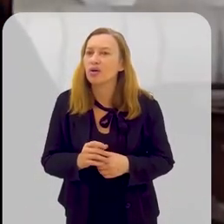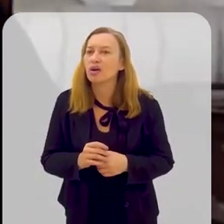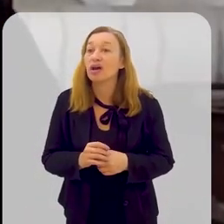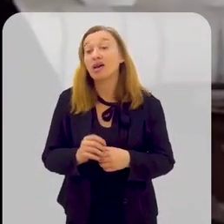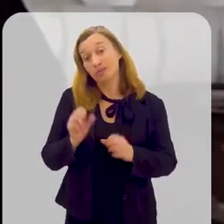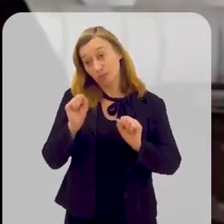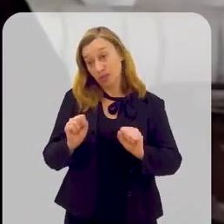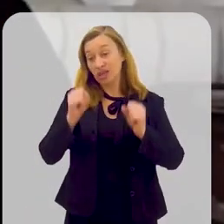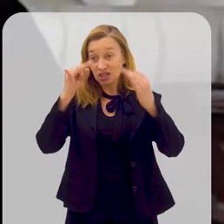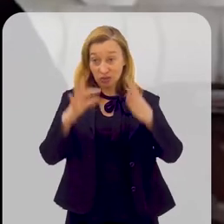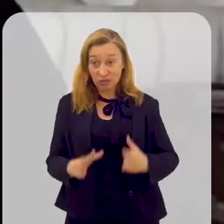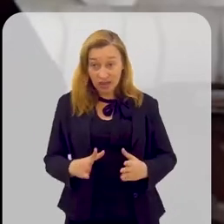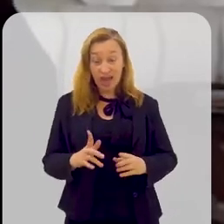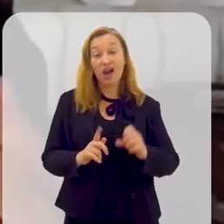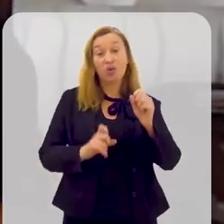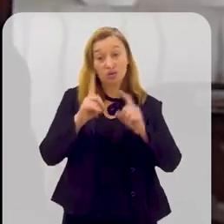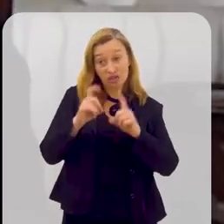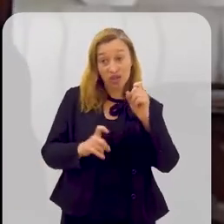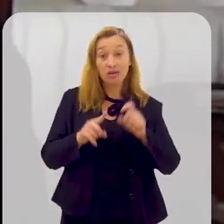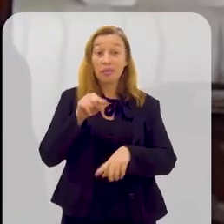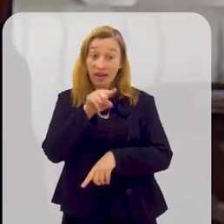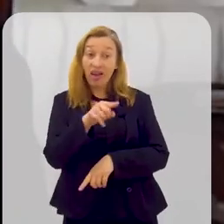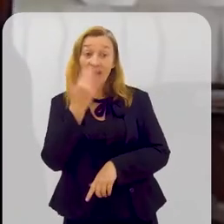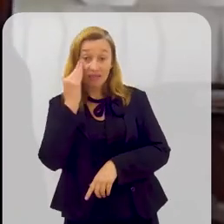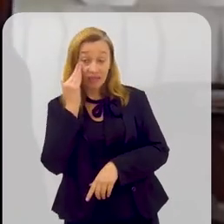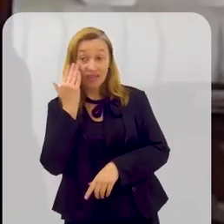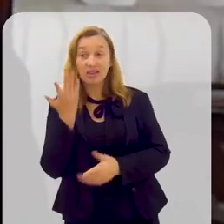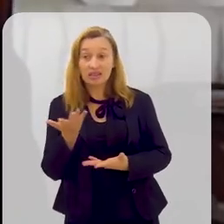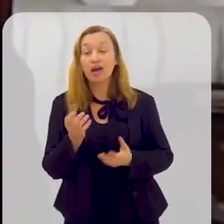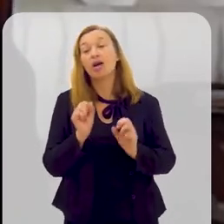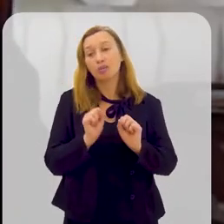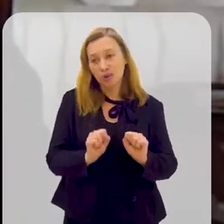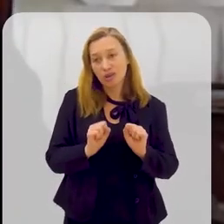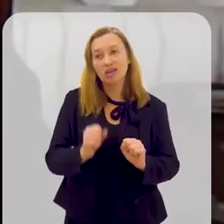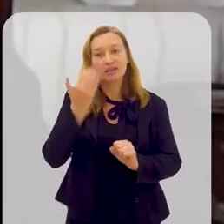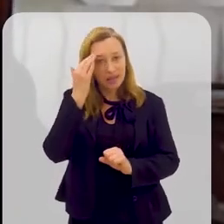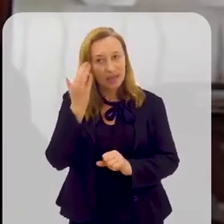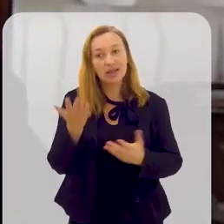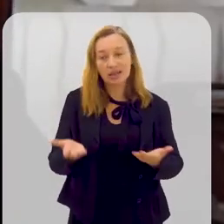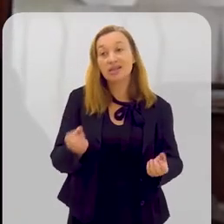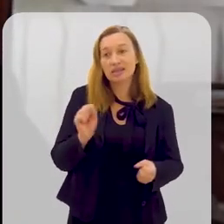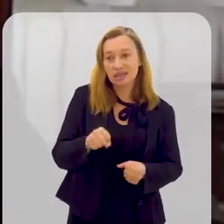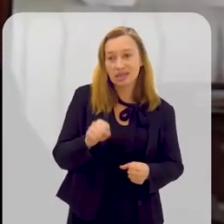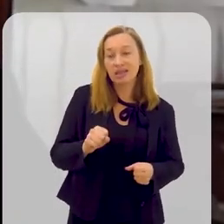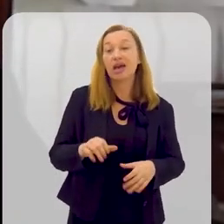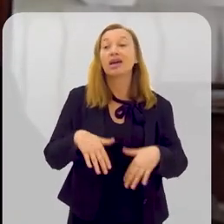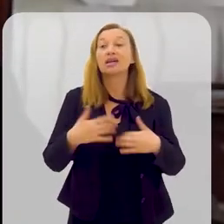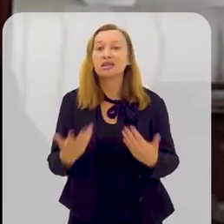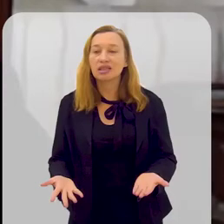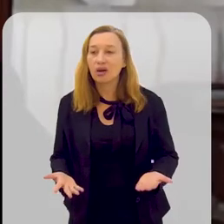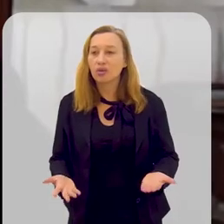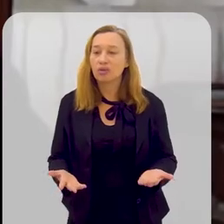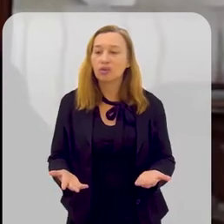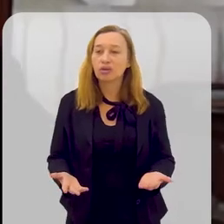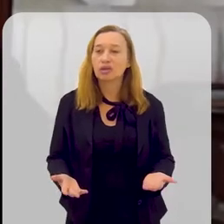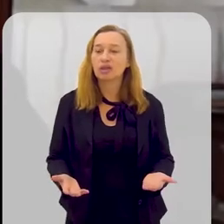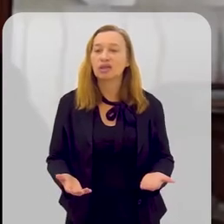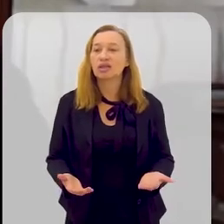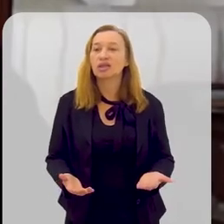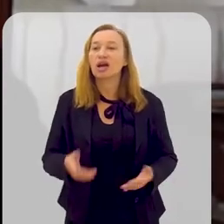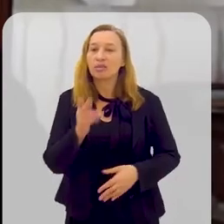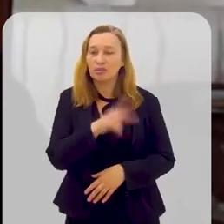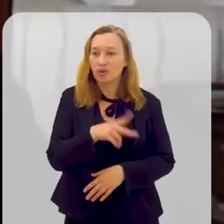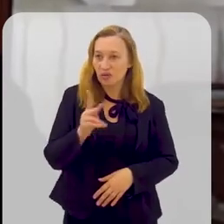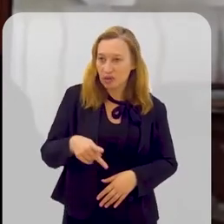é E se ele pudesse explicar com gestos para que ela entendesse Ela poderia entender assim então